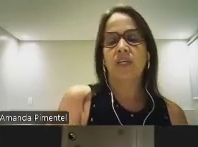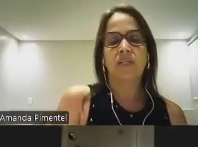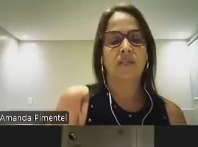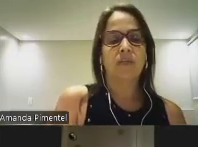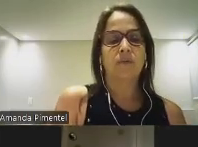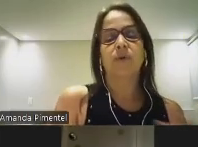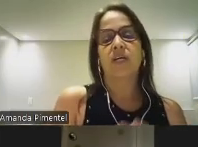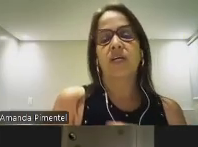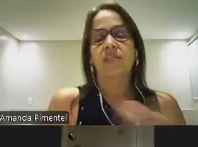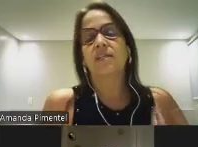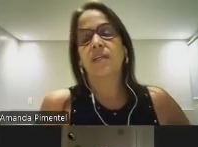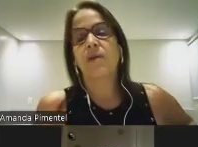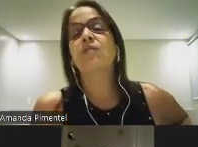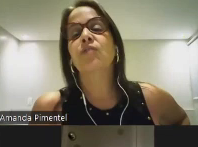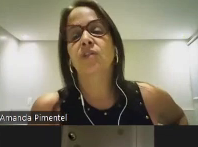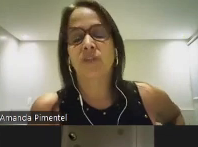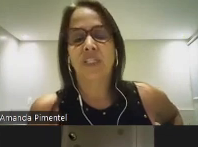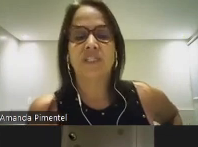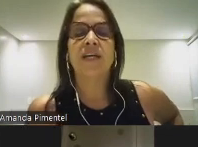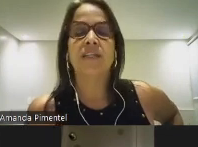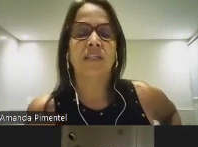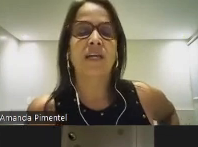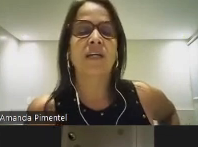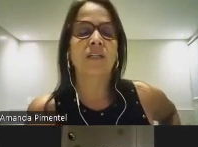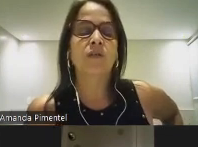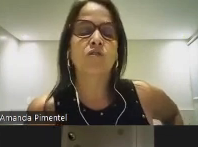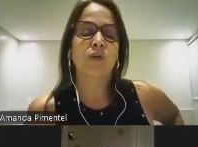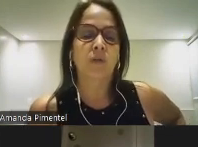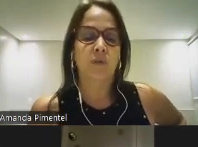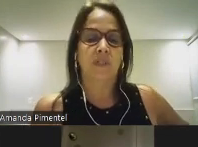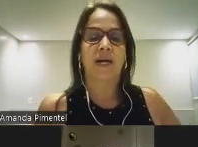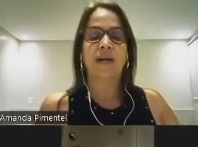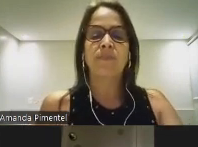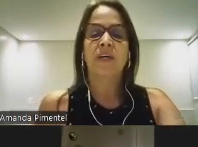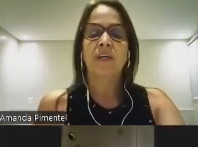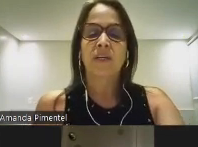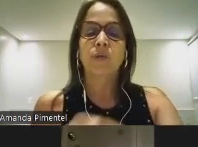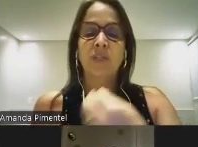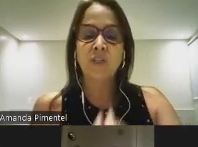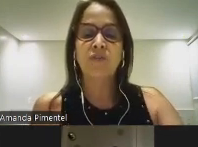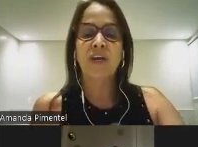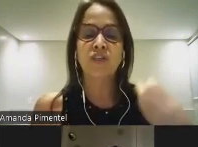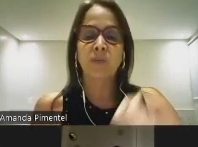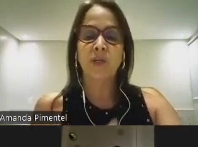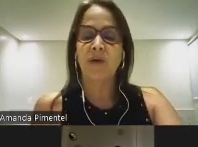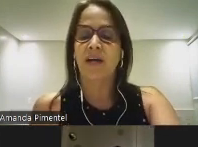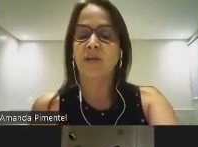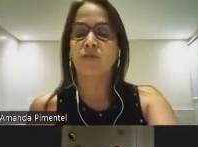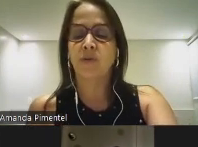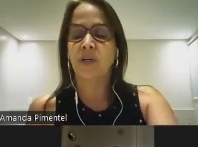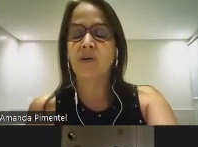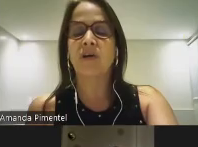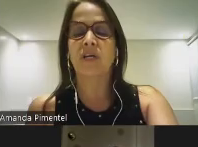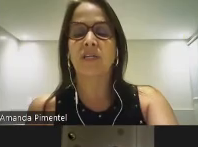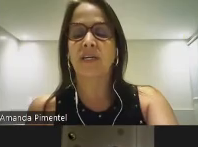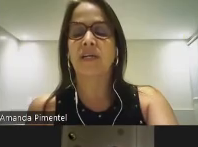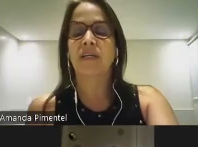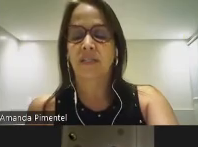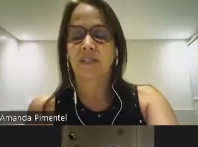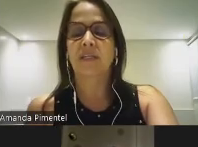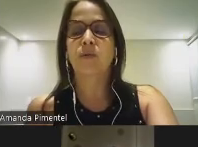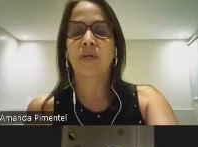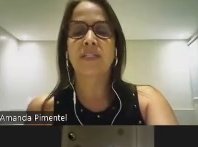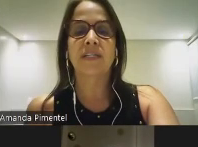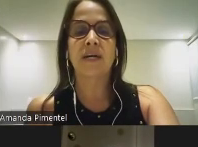de 2013, porque esse trabalho foi de 97 até ali 2012, tá? E o desfecho primário foi a